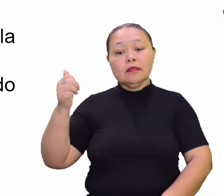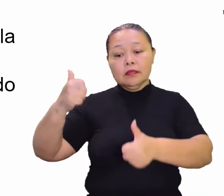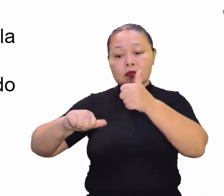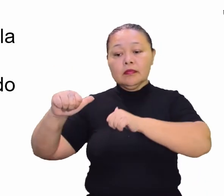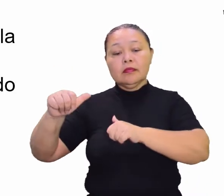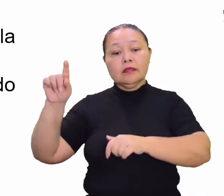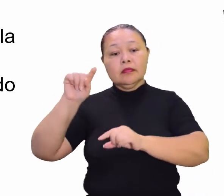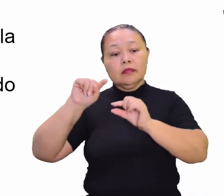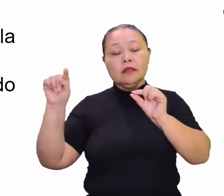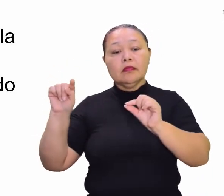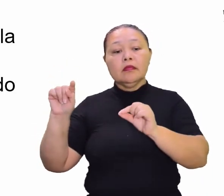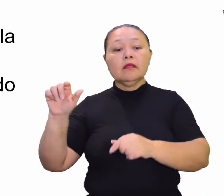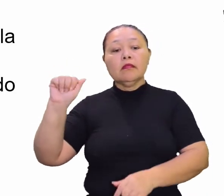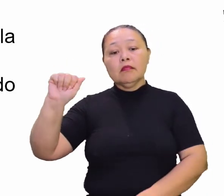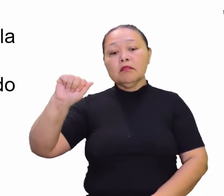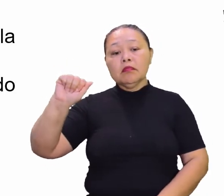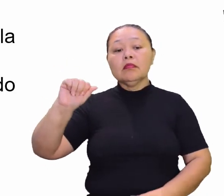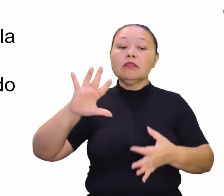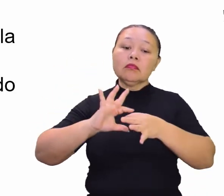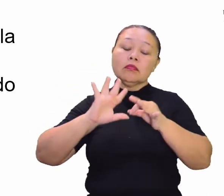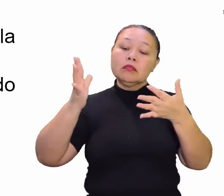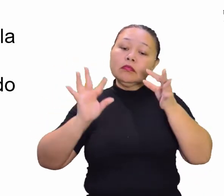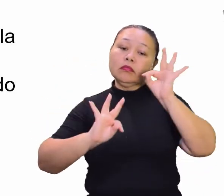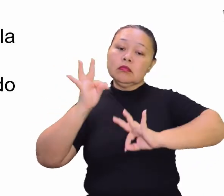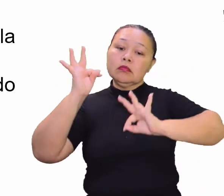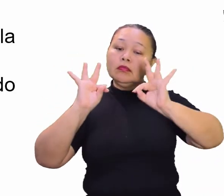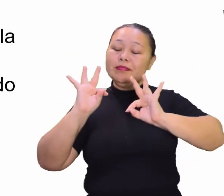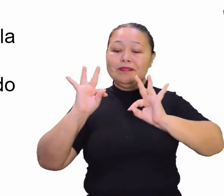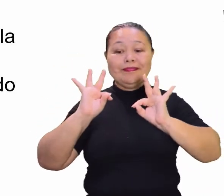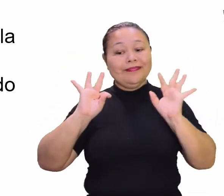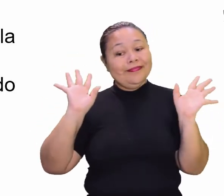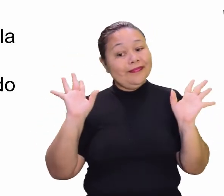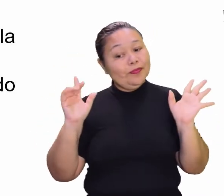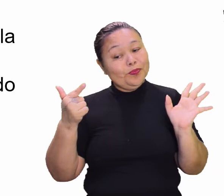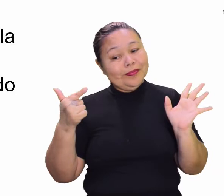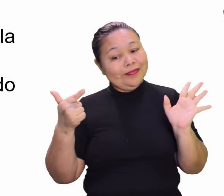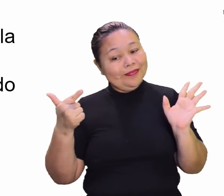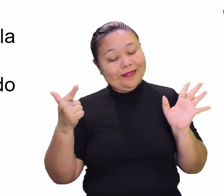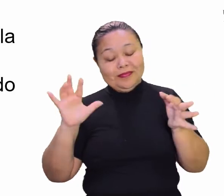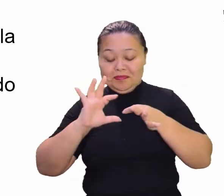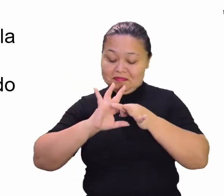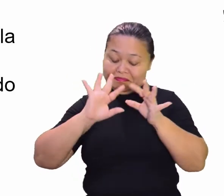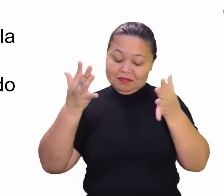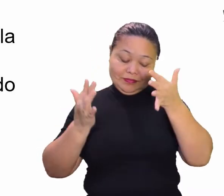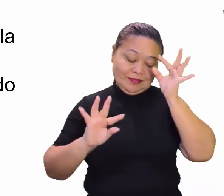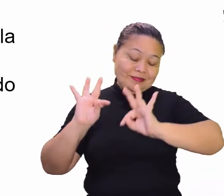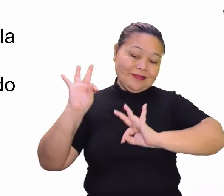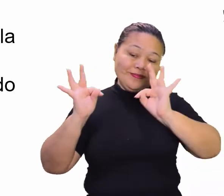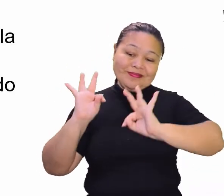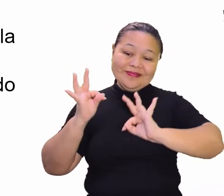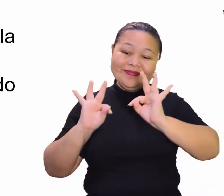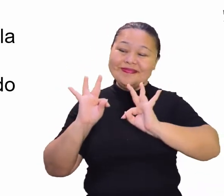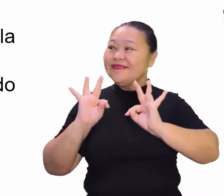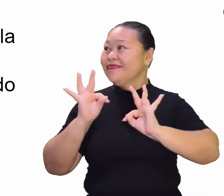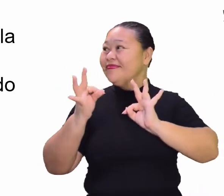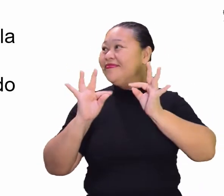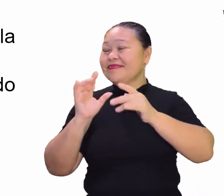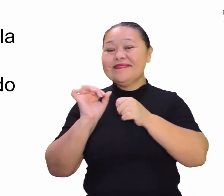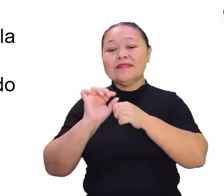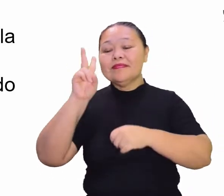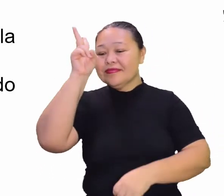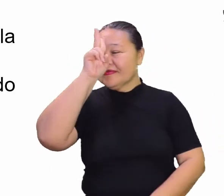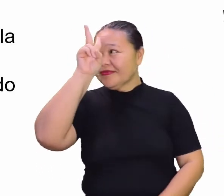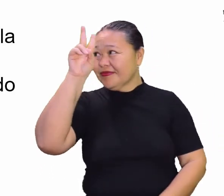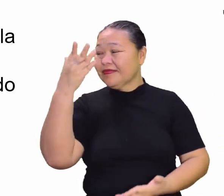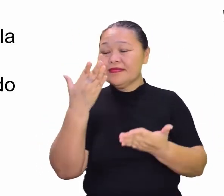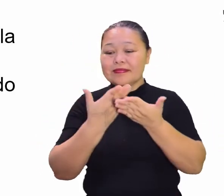analisar as alternativas. A está falando da independência tecnológica. Não temos independência. Nossos queridos alunos lembram